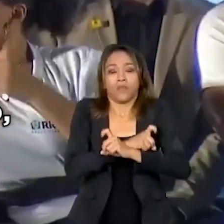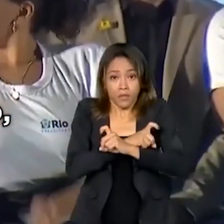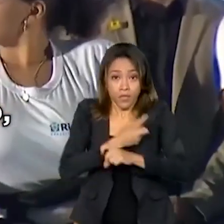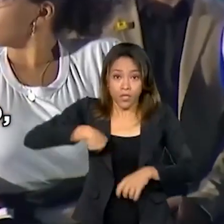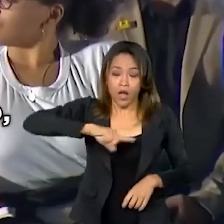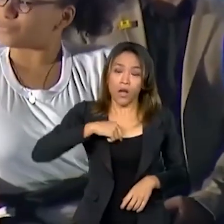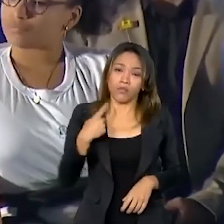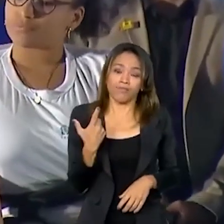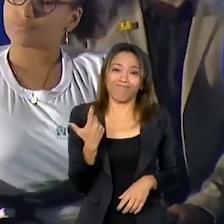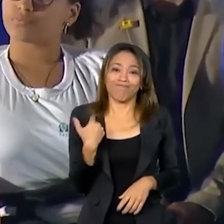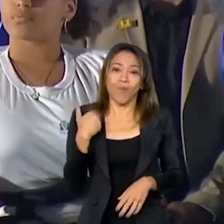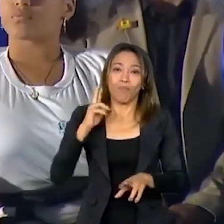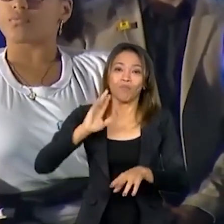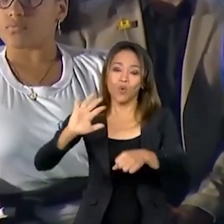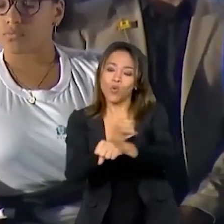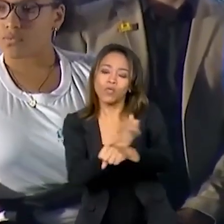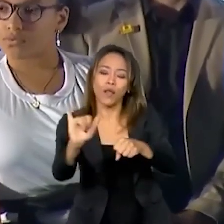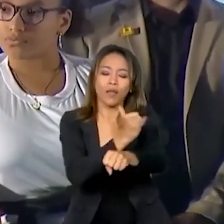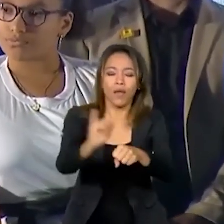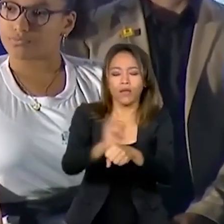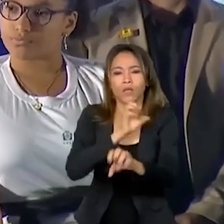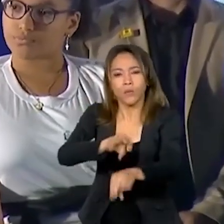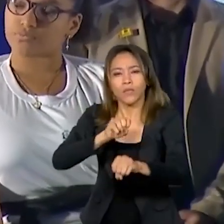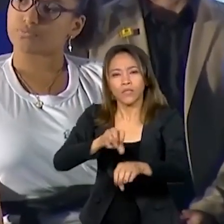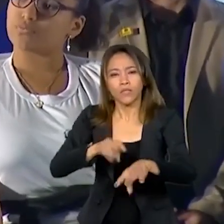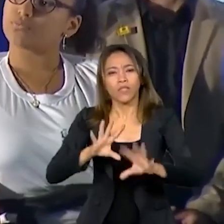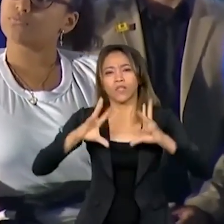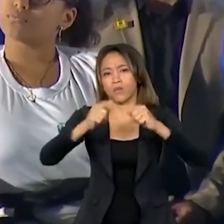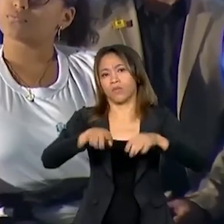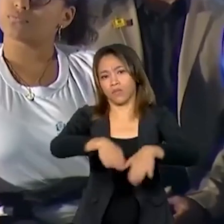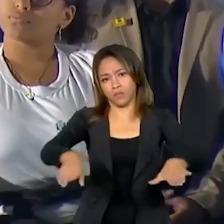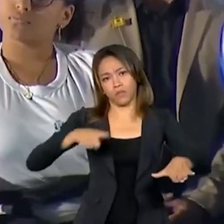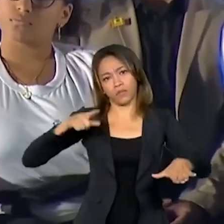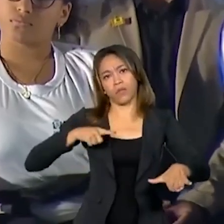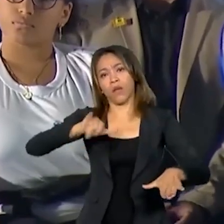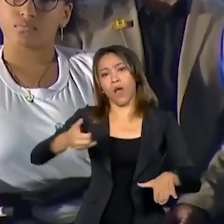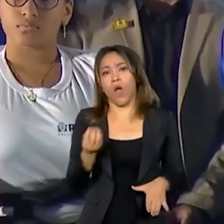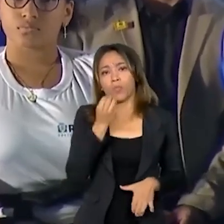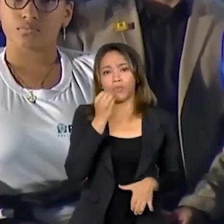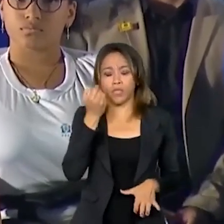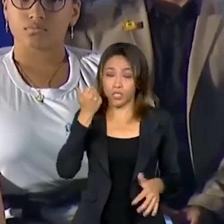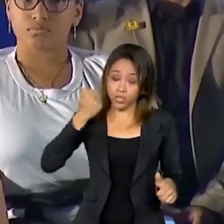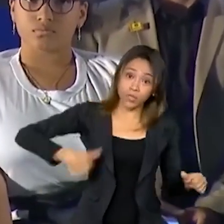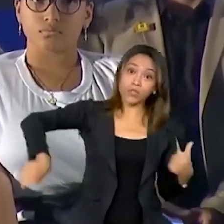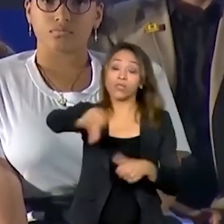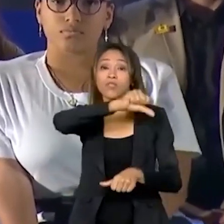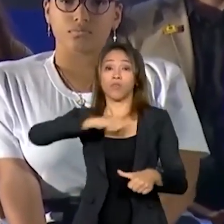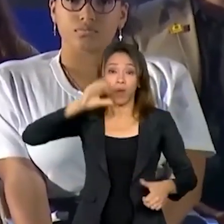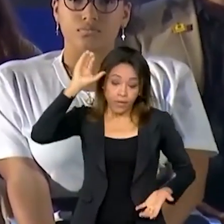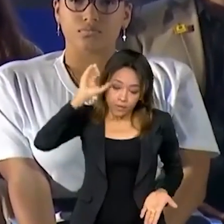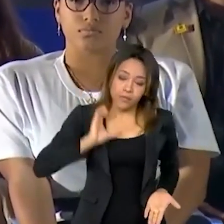Com 143 assinaturas de deputados federais para o pedido de impeachment contra o presidente Lula do PT, os senadores de